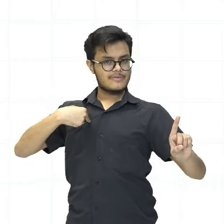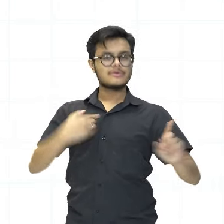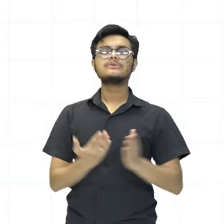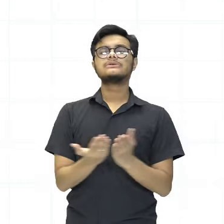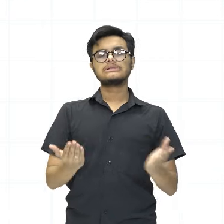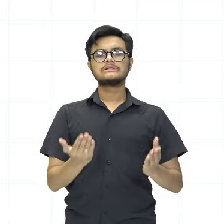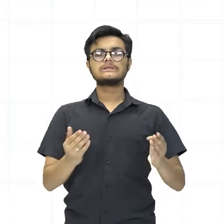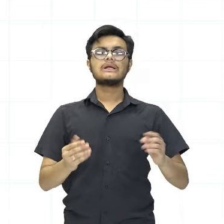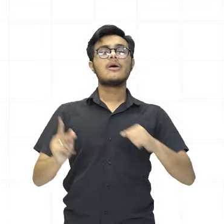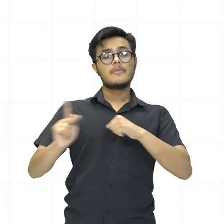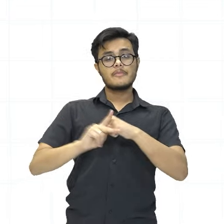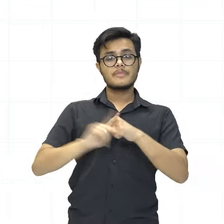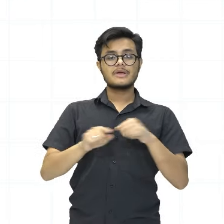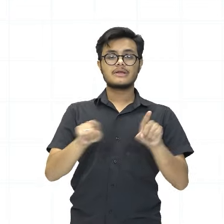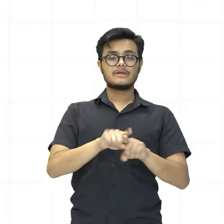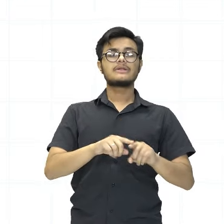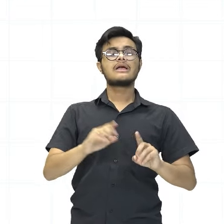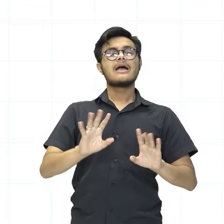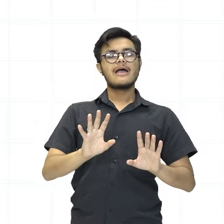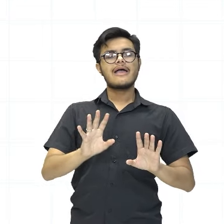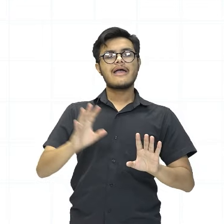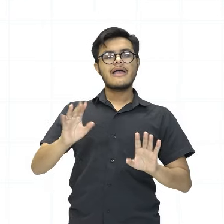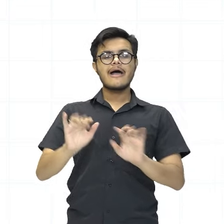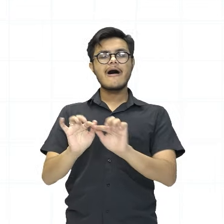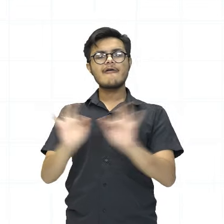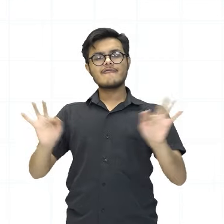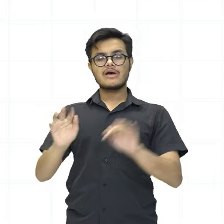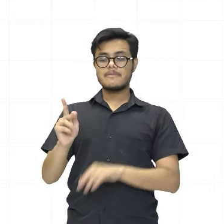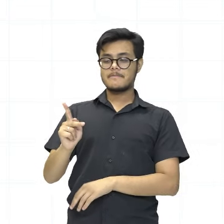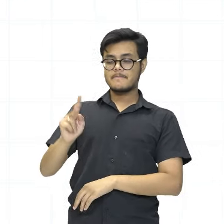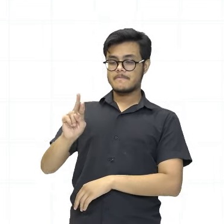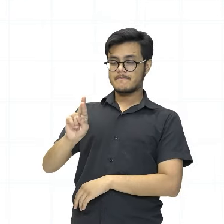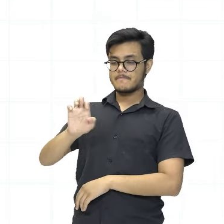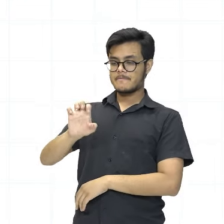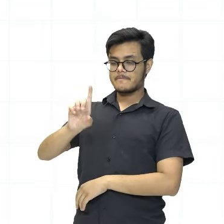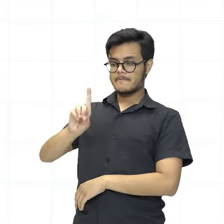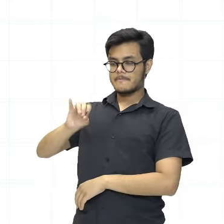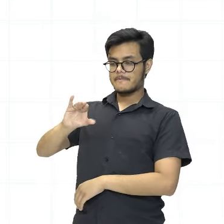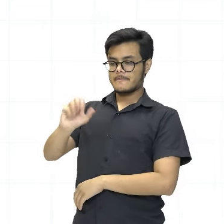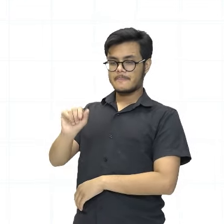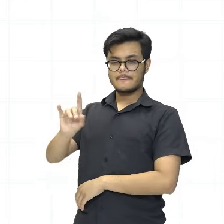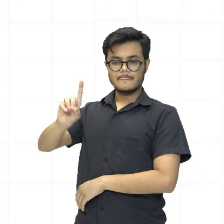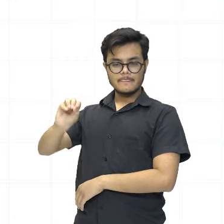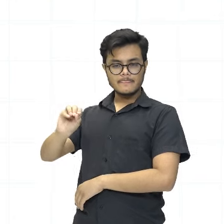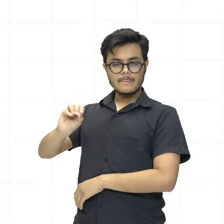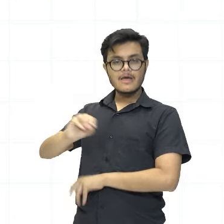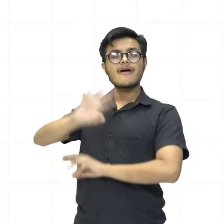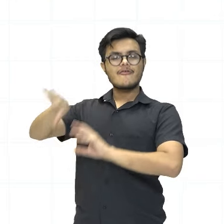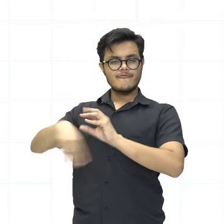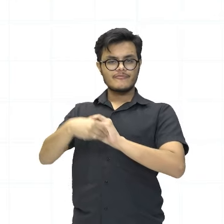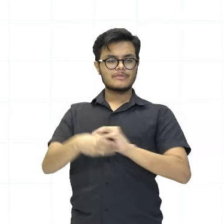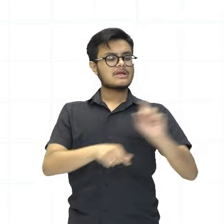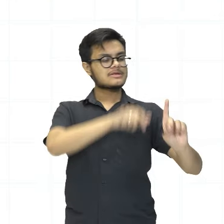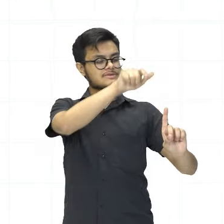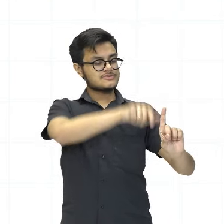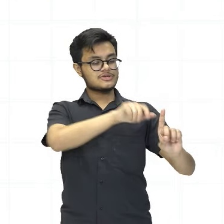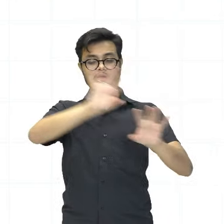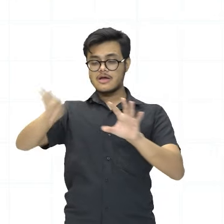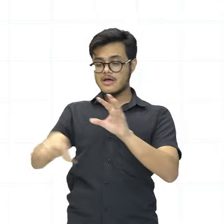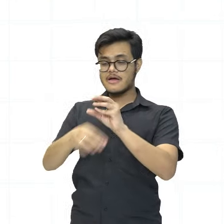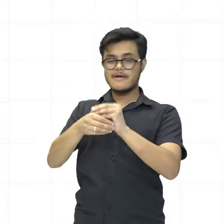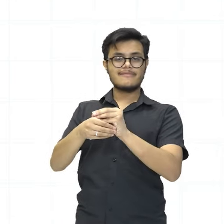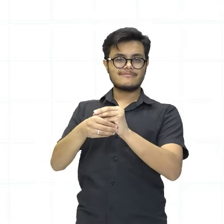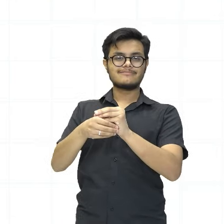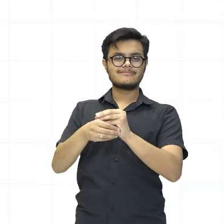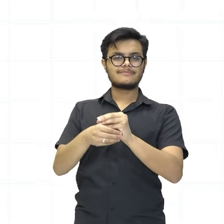predicado será portanto vivo na Amazônia porque uma vez que eu defino o sujeito tudo o que sobra é predicado da minha